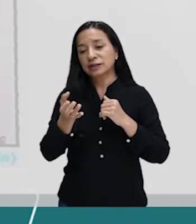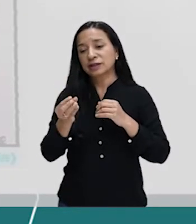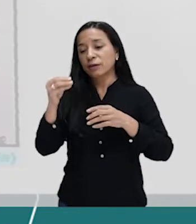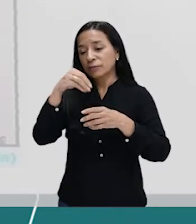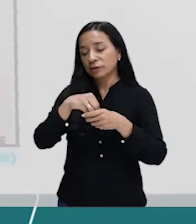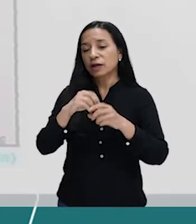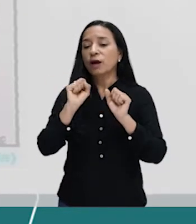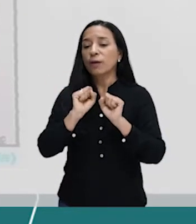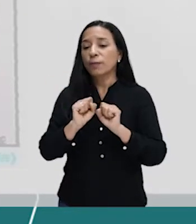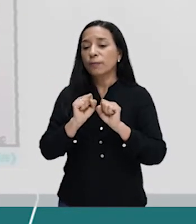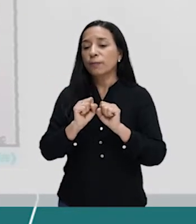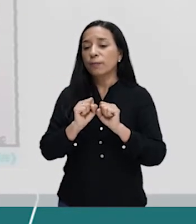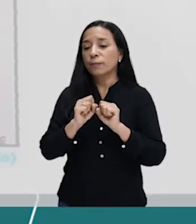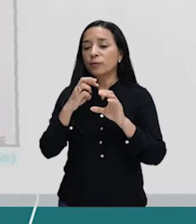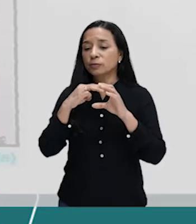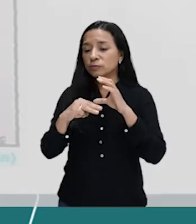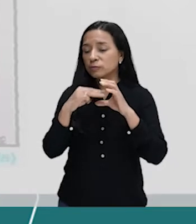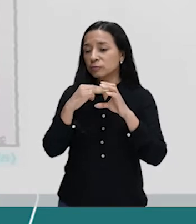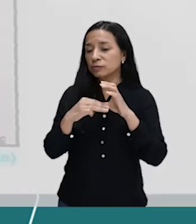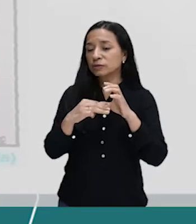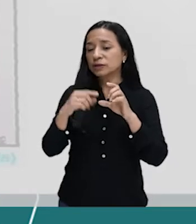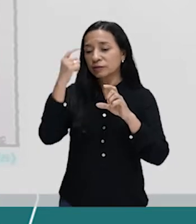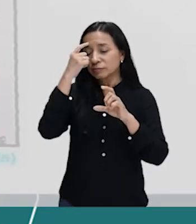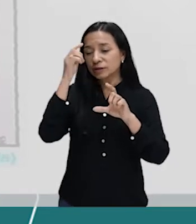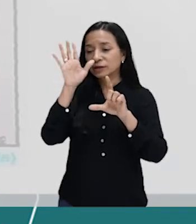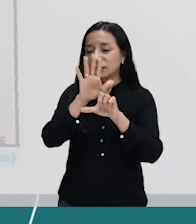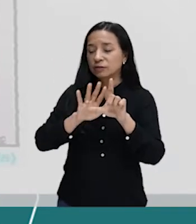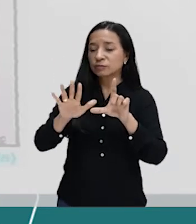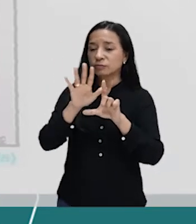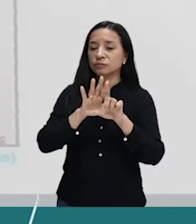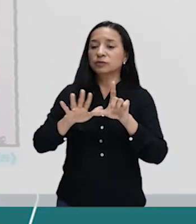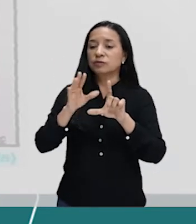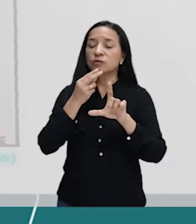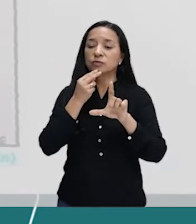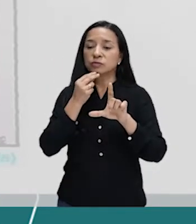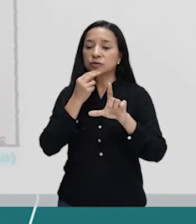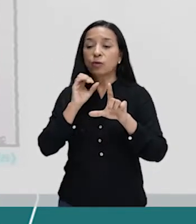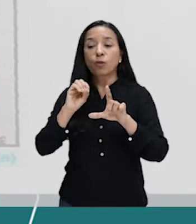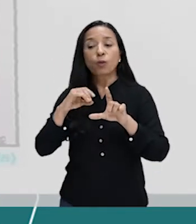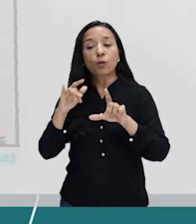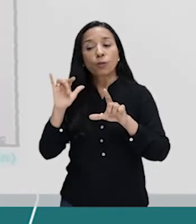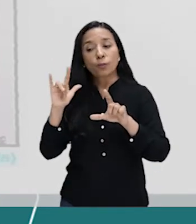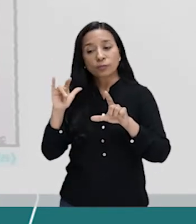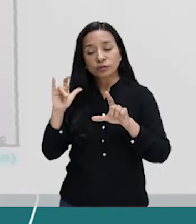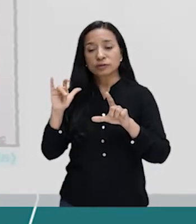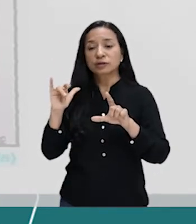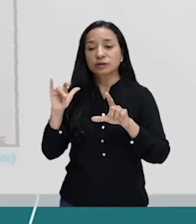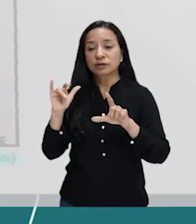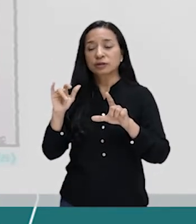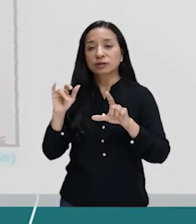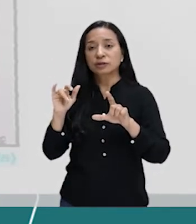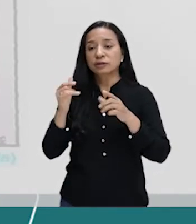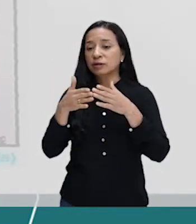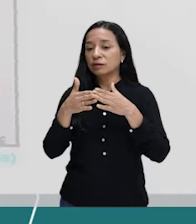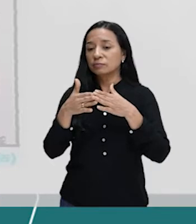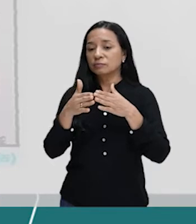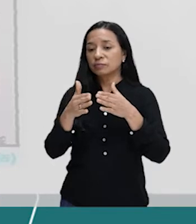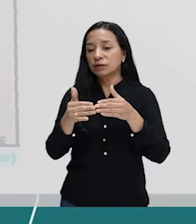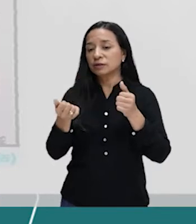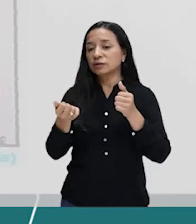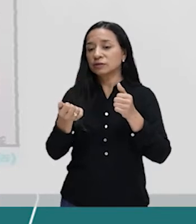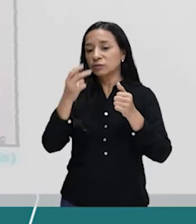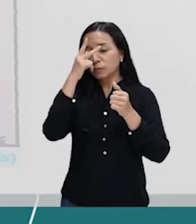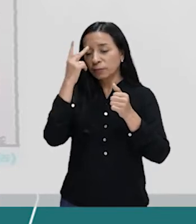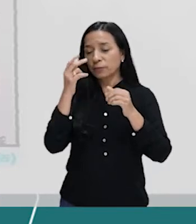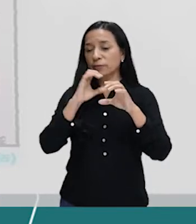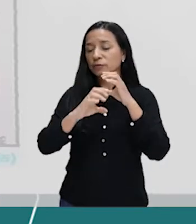mandar a ideia de vocês lá na plataforma Gonçalves Dias ou através do nosso Instagram. Aí vão ser atendidos lá pelo pessoal da comunicação.